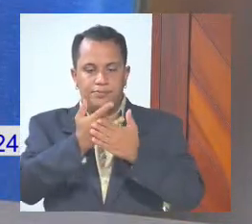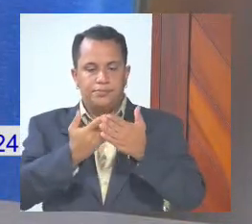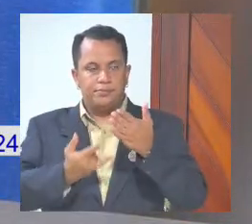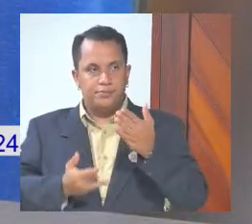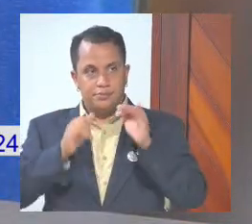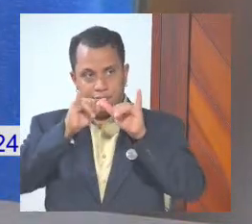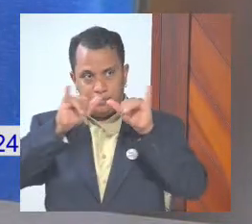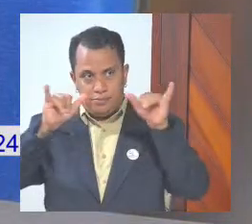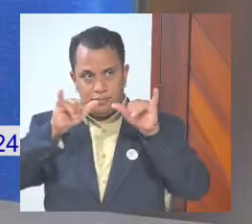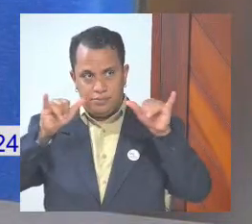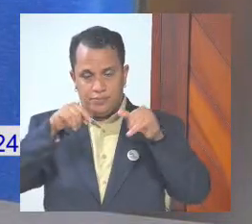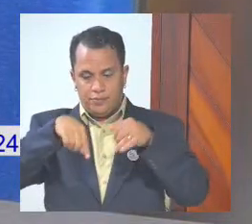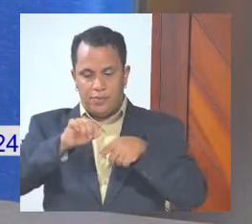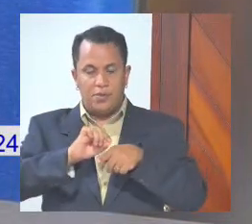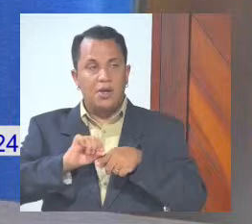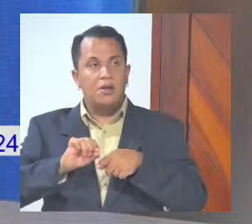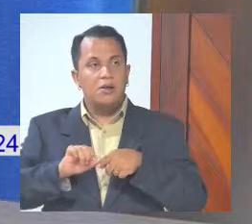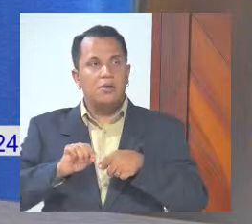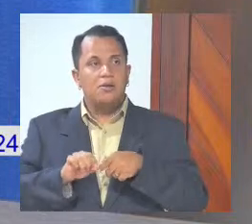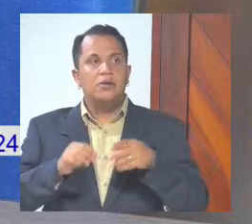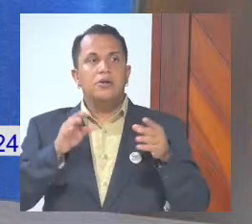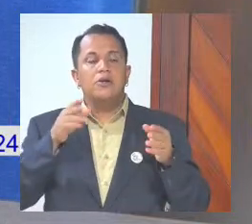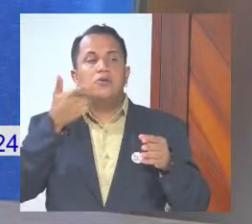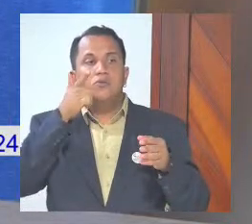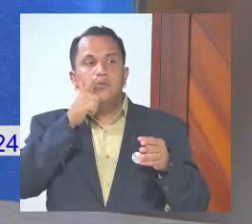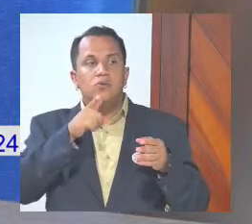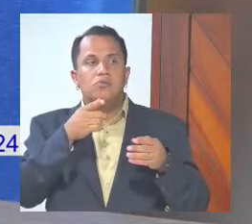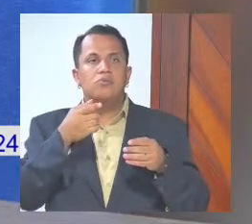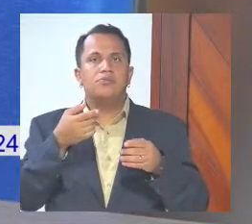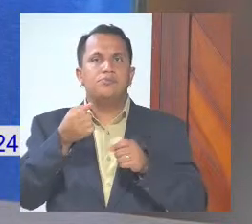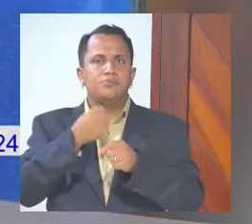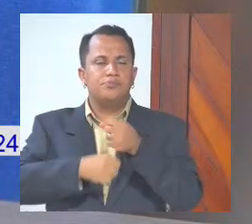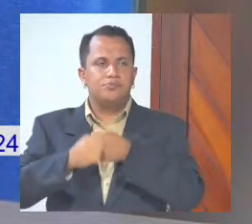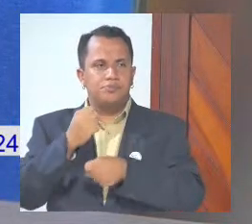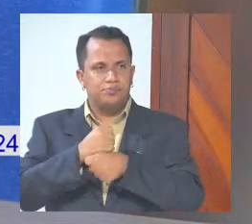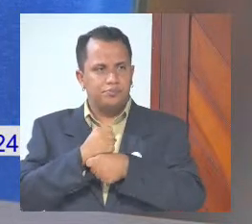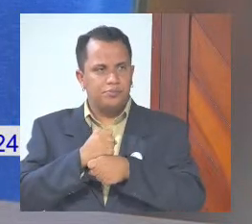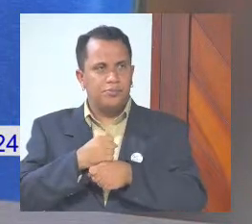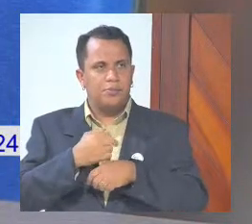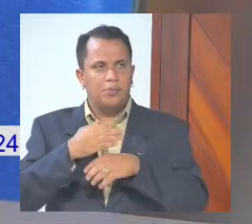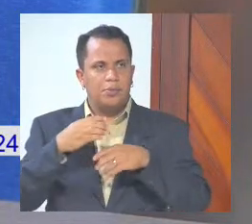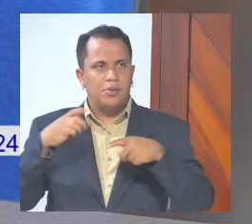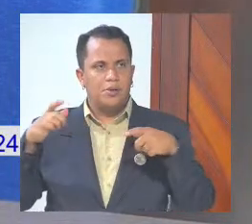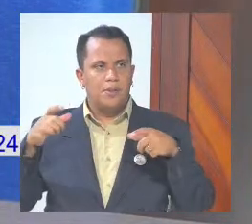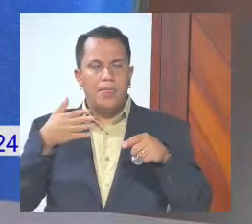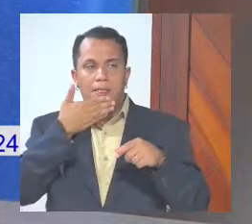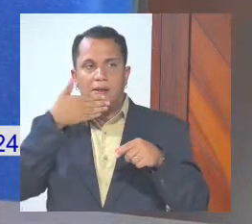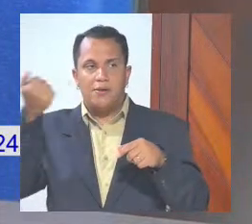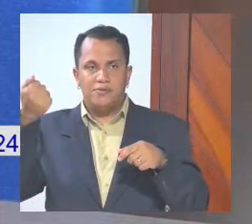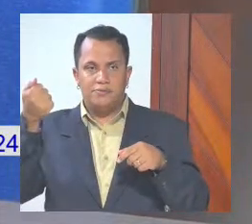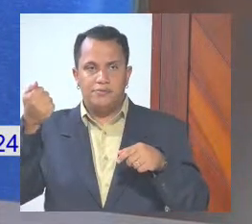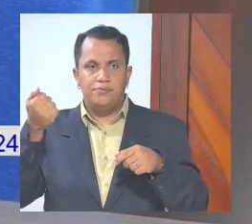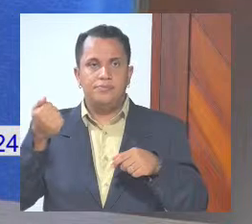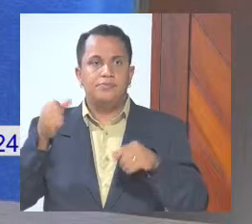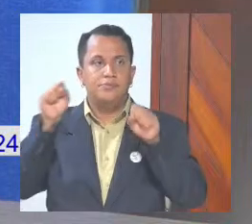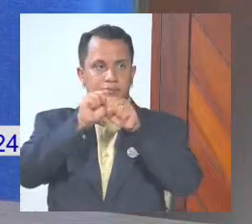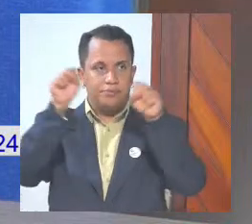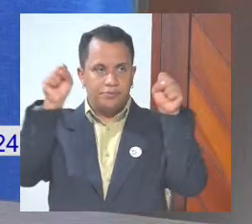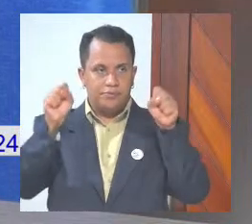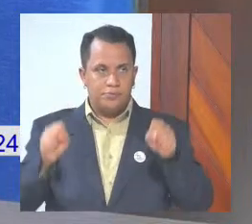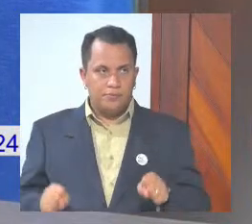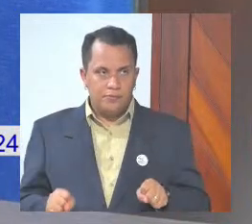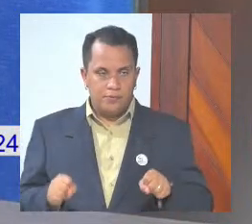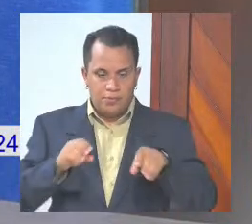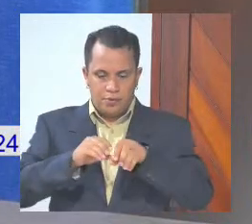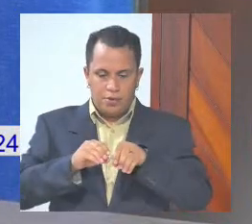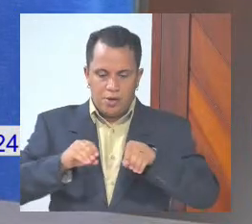informar que o município de Pinheiro recebeu nos últimos anos grandes investimentos para melhoria do sistema de